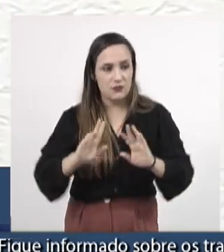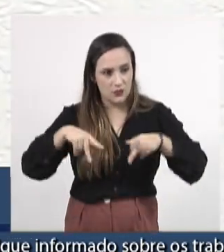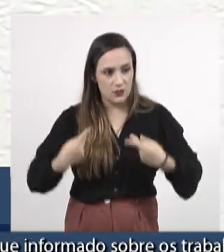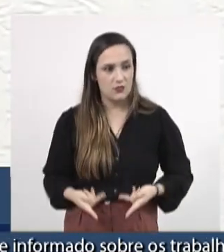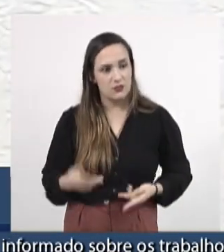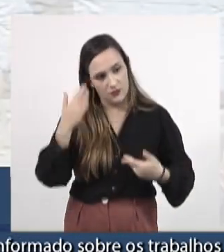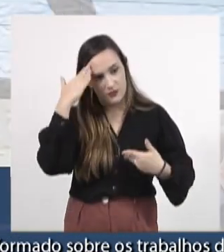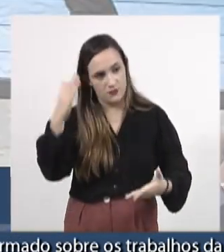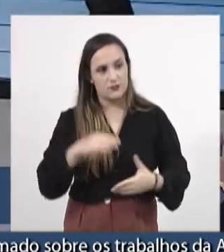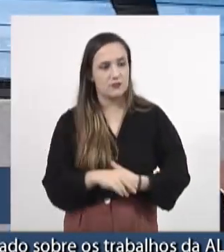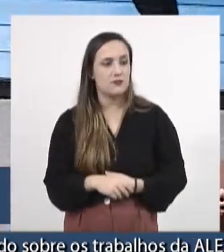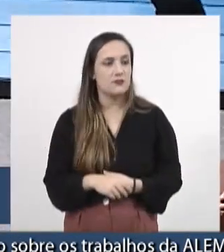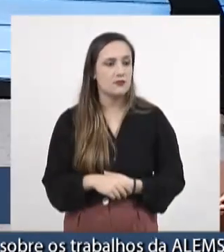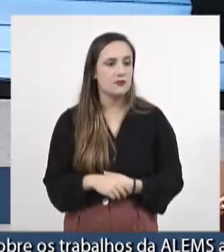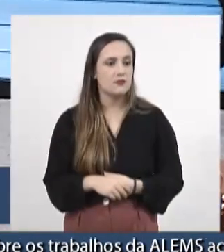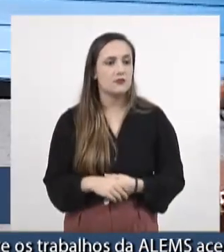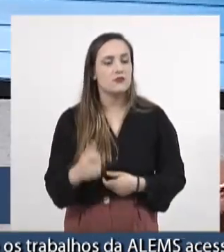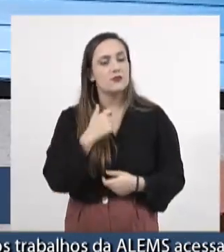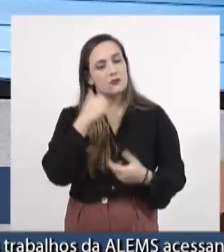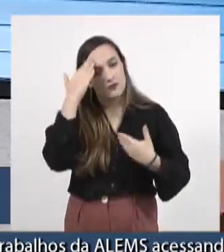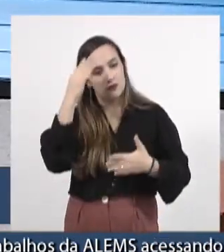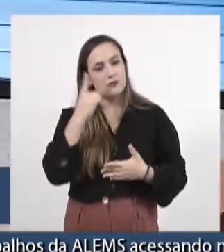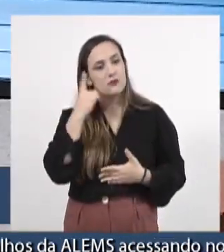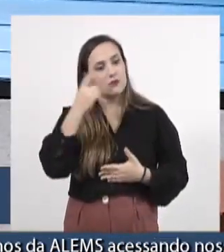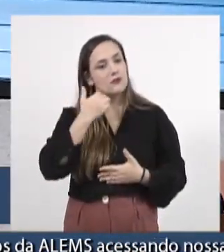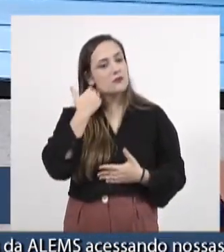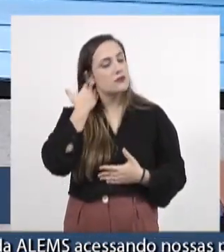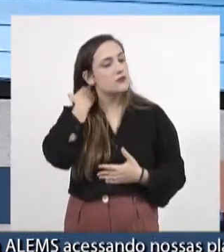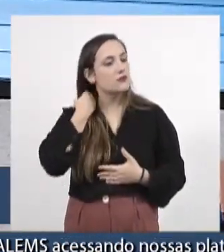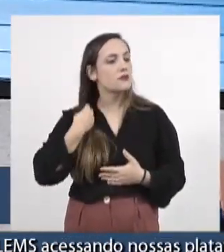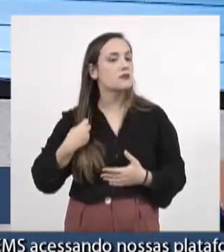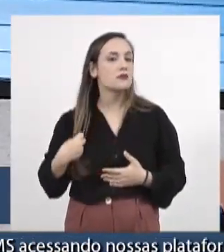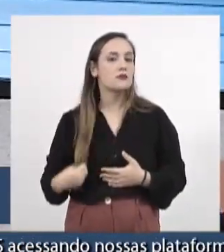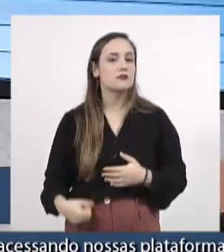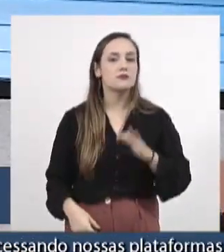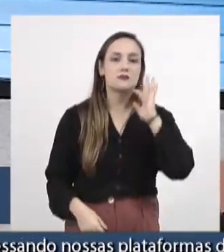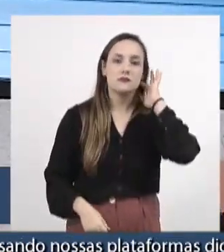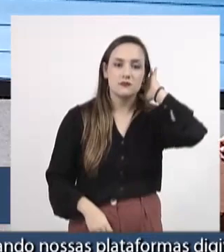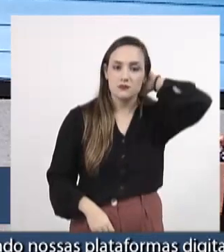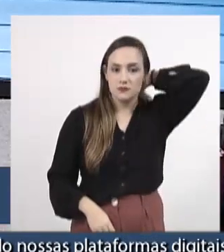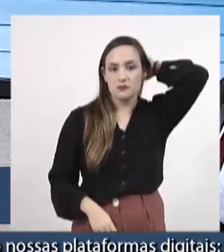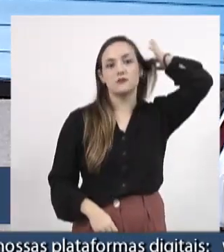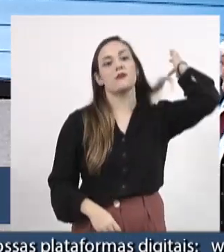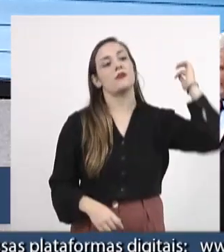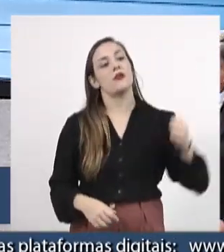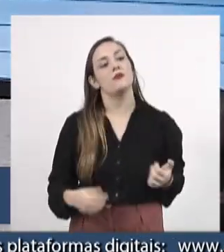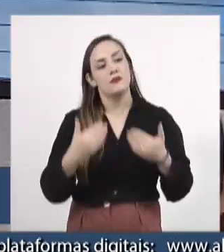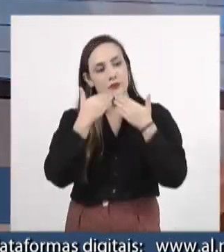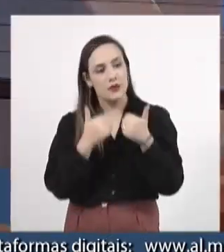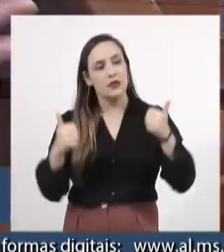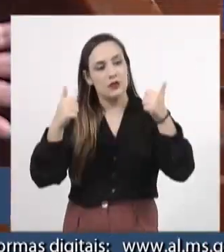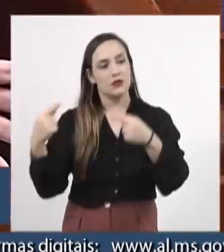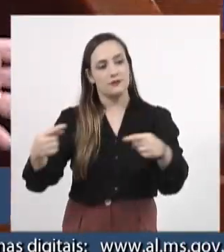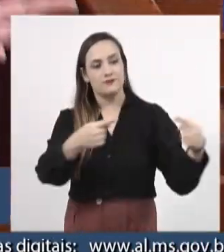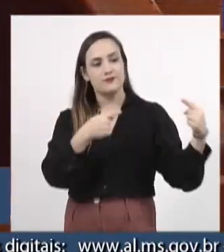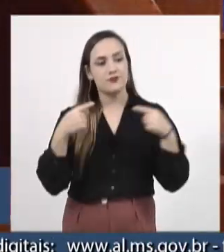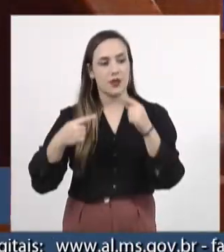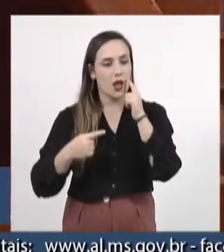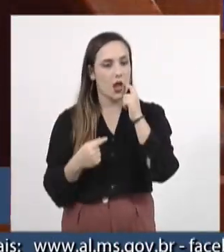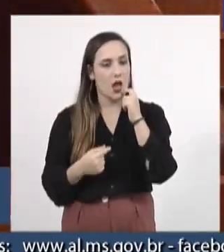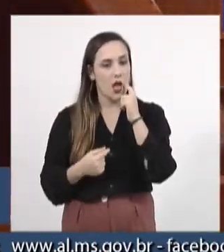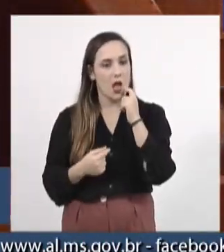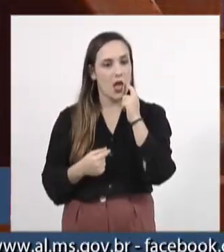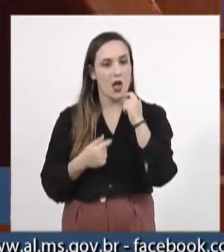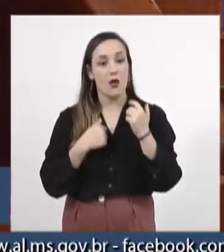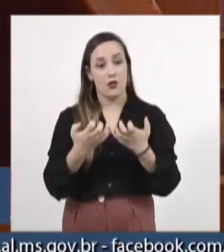humanidade. Muito obrigado. Eu que agradeço, deputado, por engrandecer esse debate. E aí, só